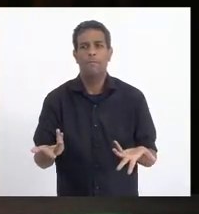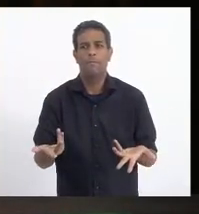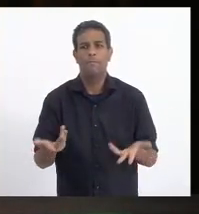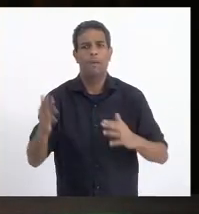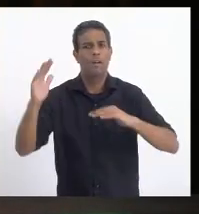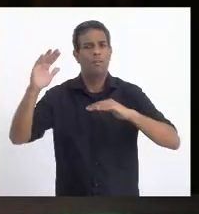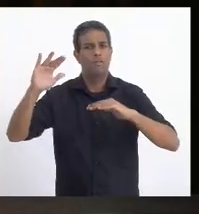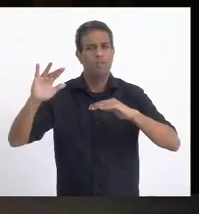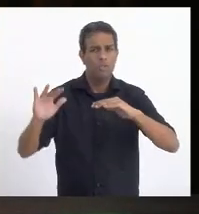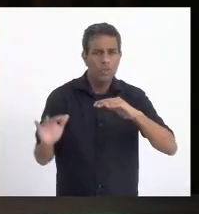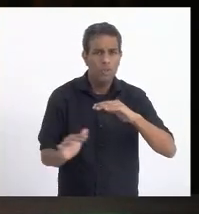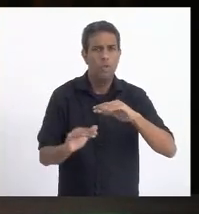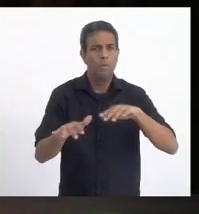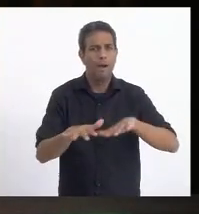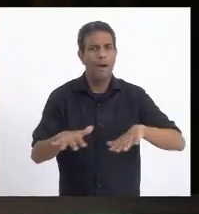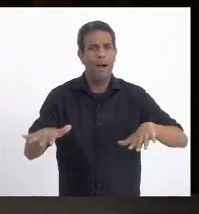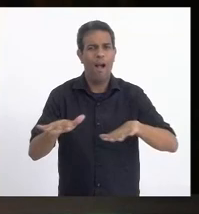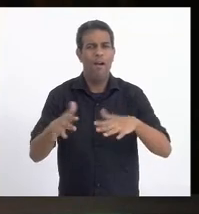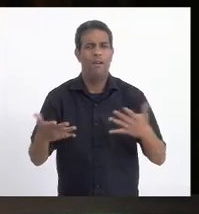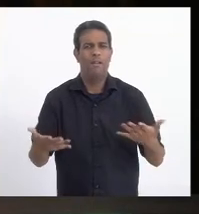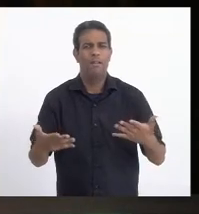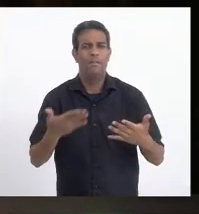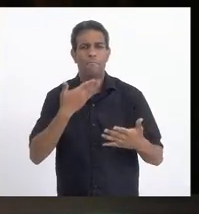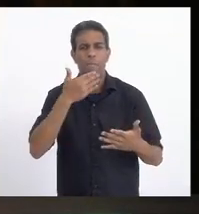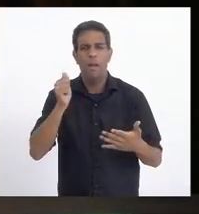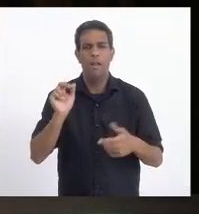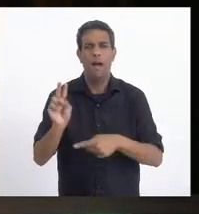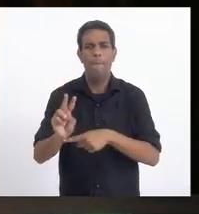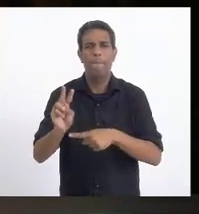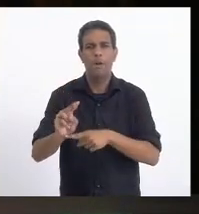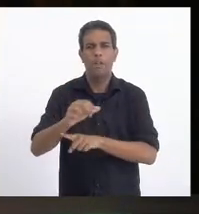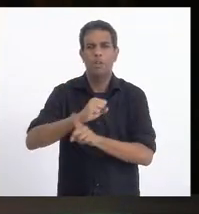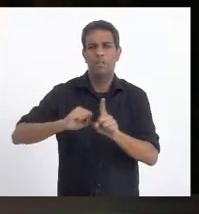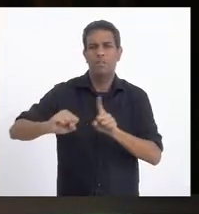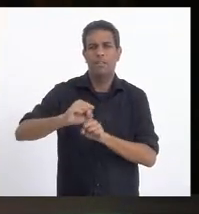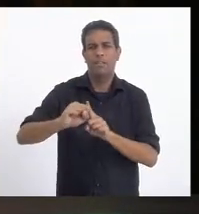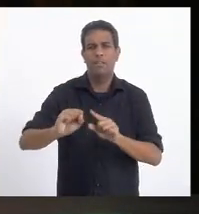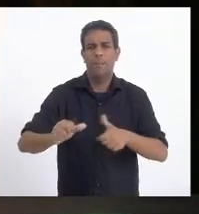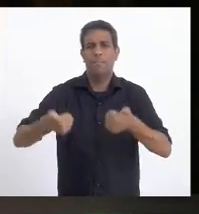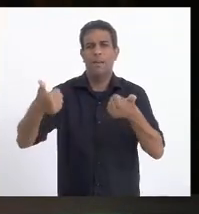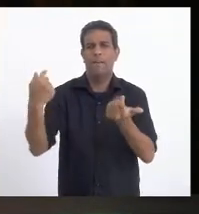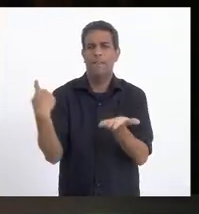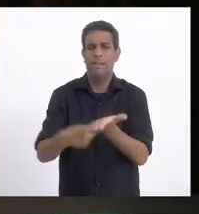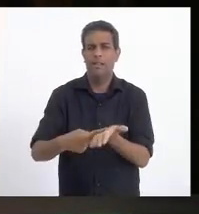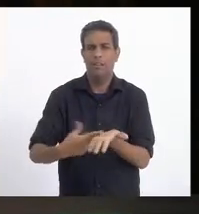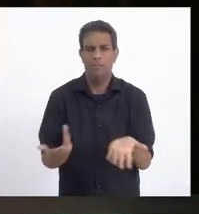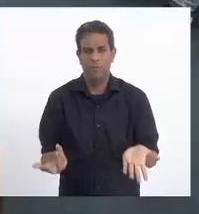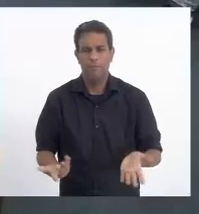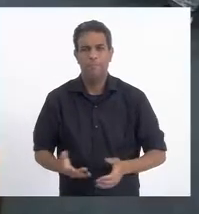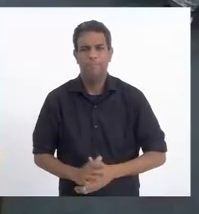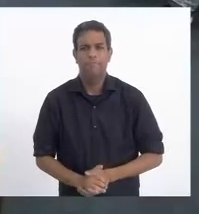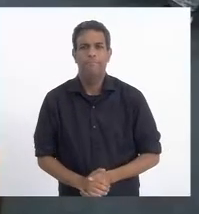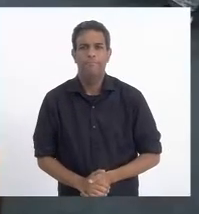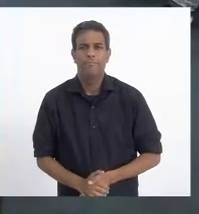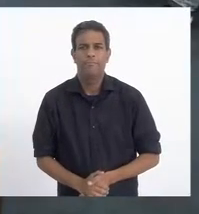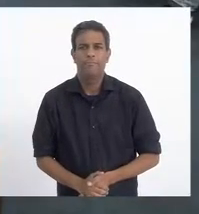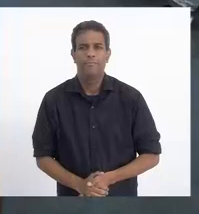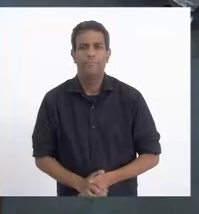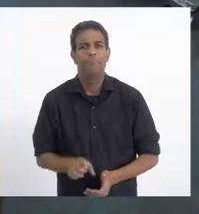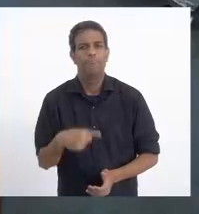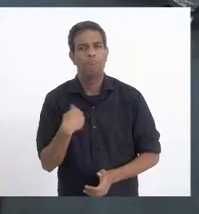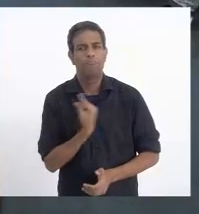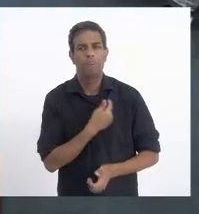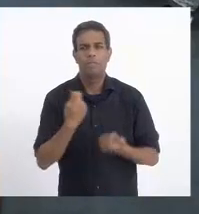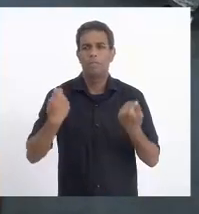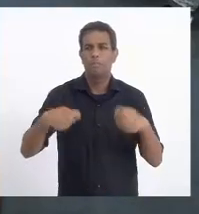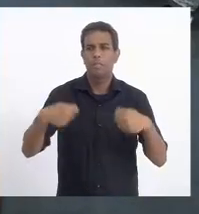descer esses homens vamos botar aqui embaixo proteger a população essa grande realidade Esse é